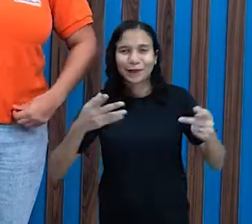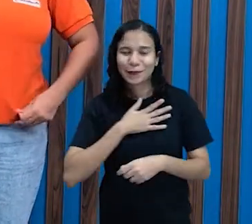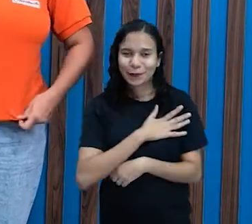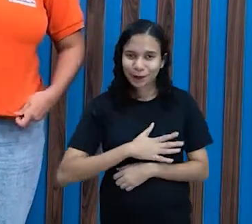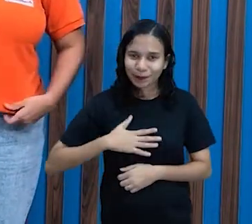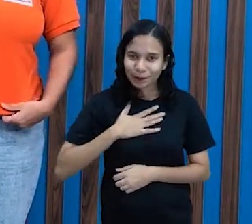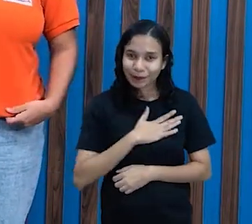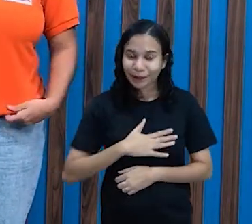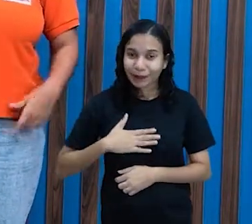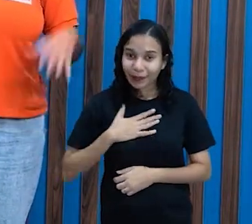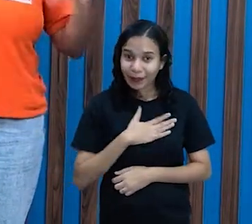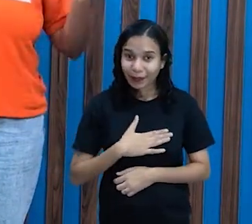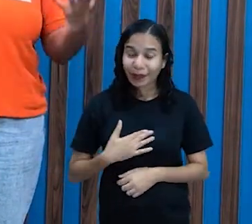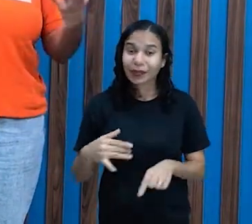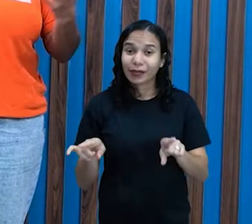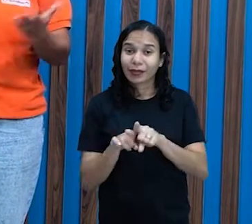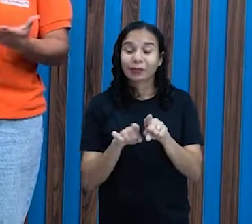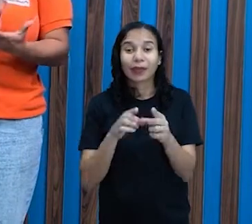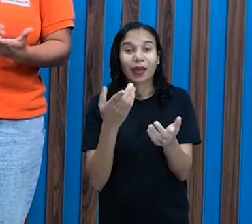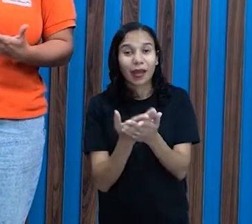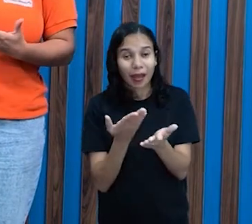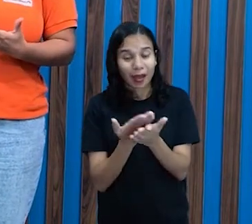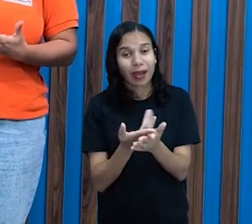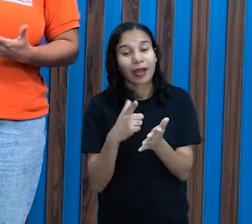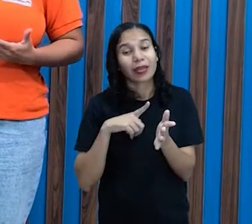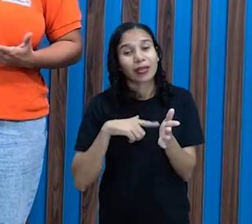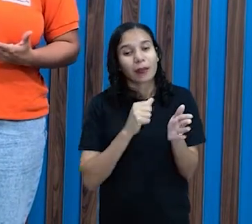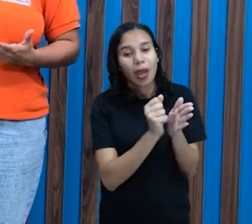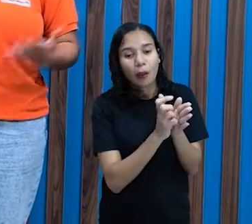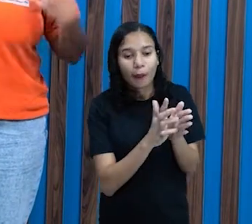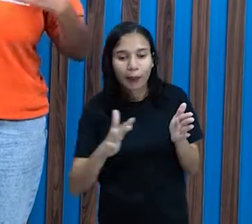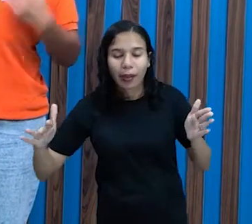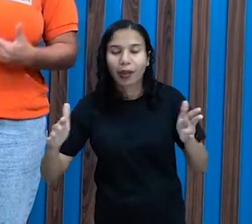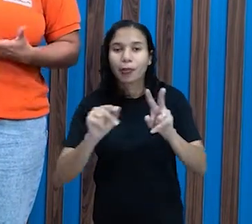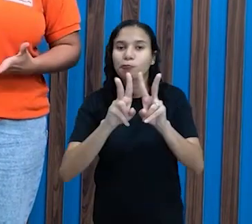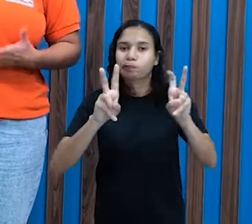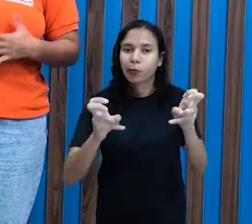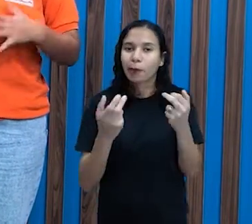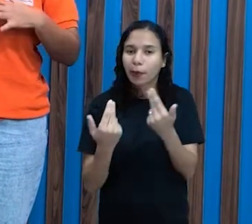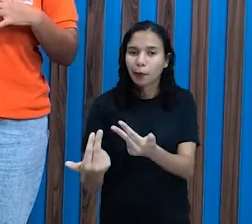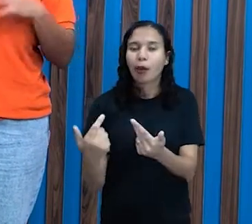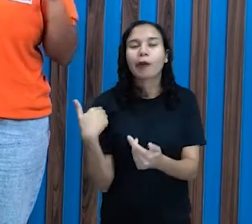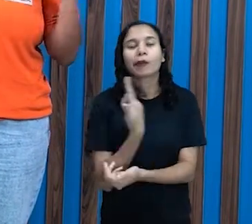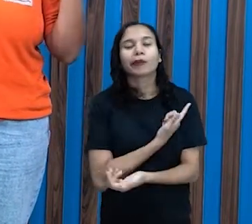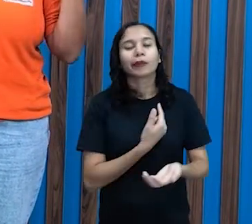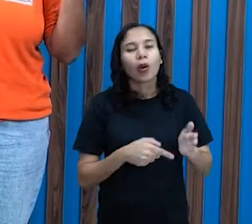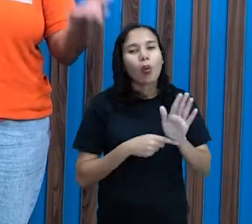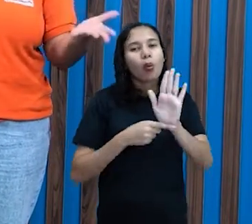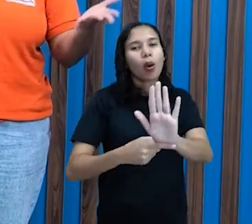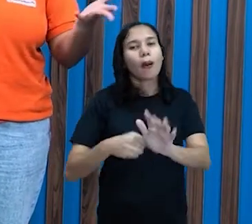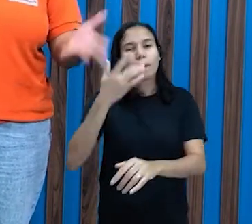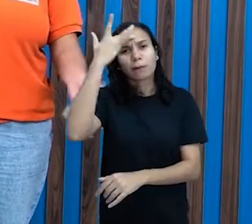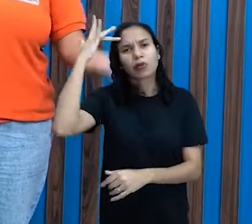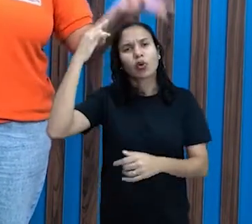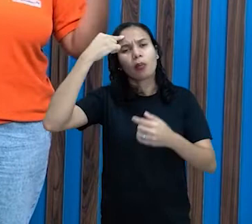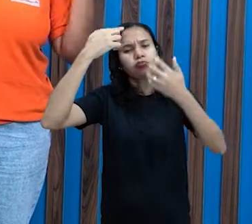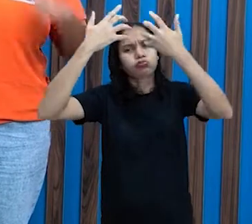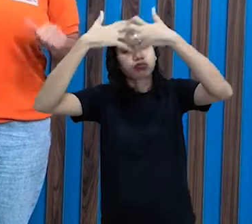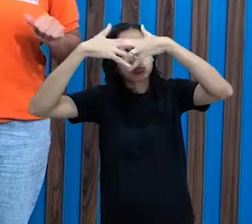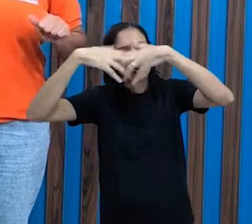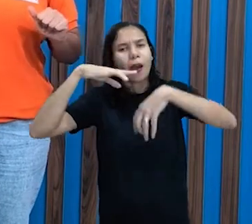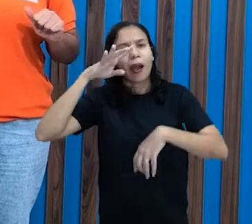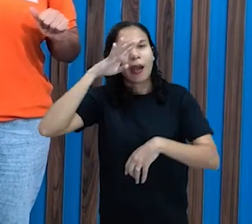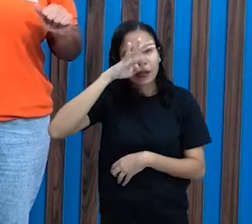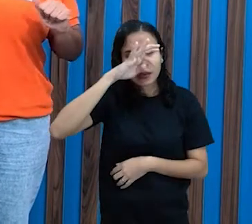gostado. E que essa aula e a sequência dessas aulas nos ajudem a sermos pessoas mais críticas e que a gente